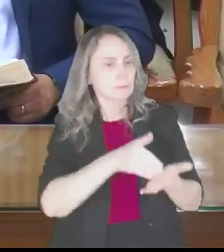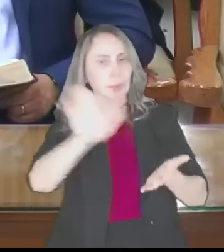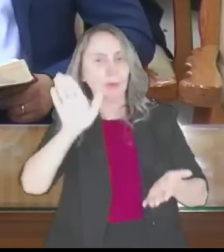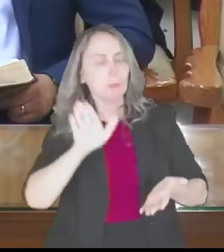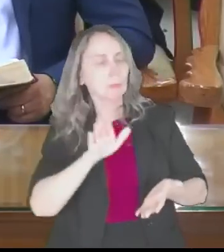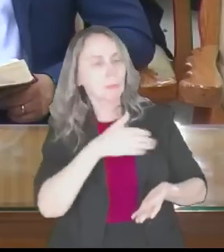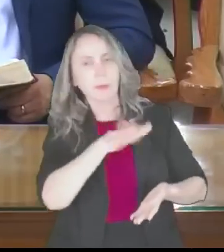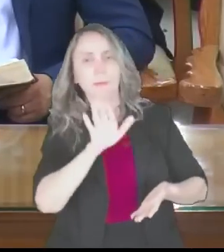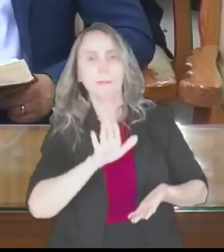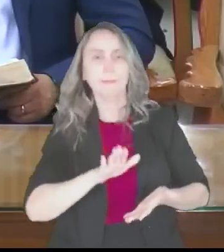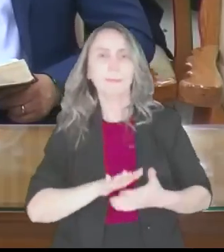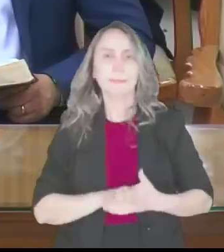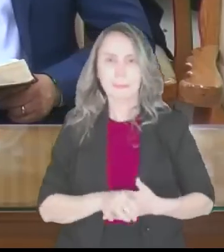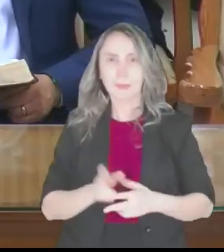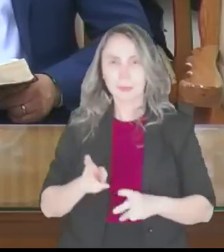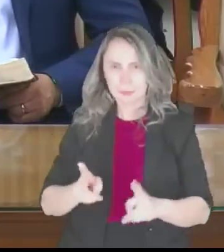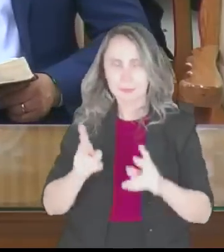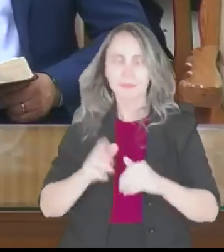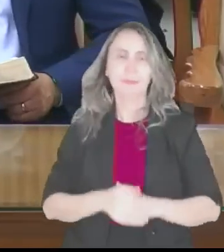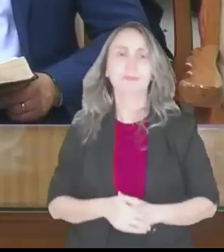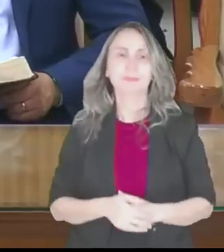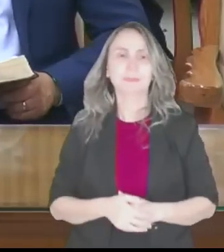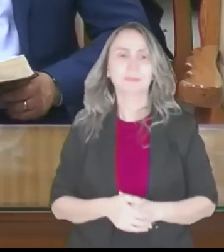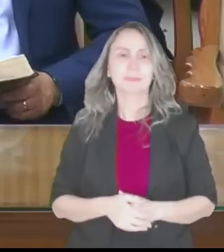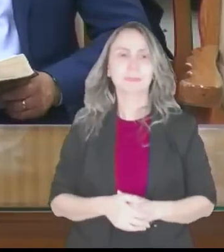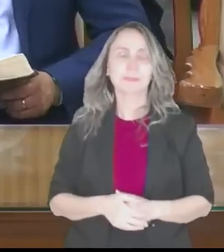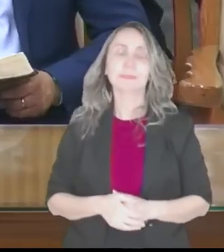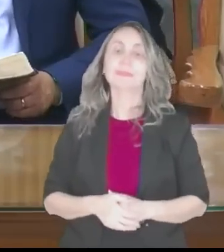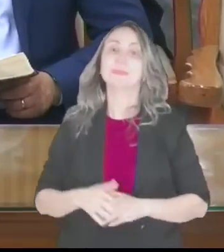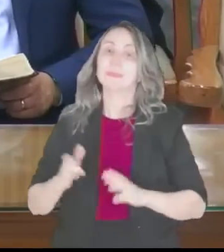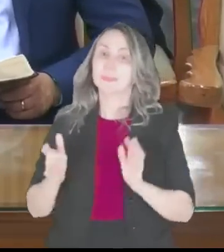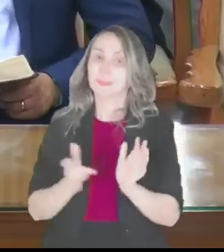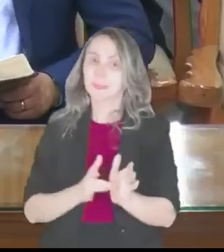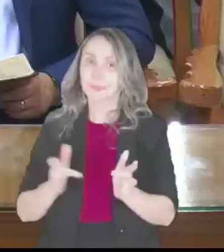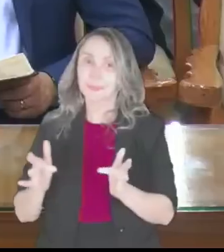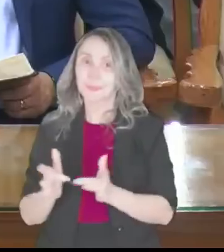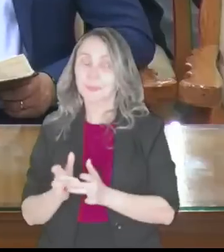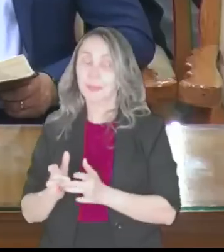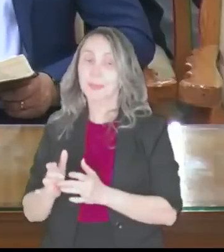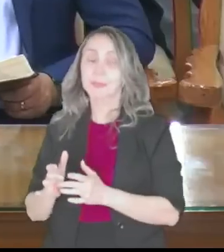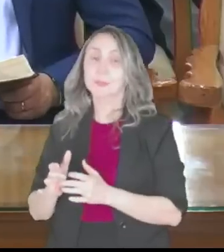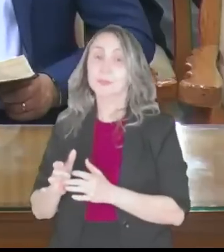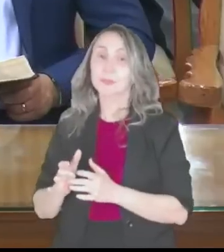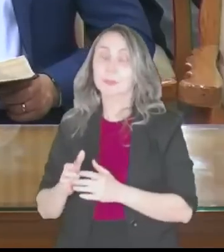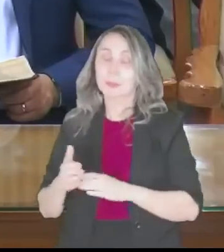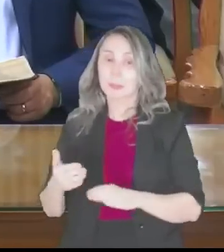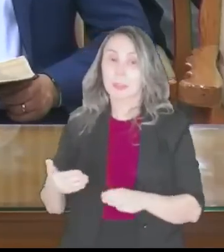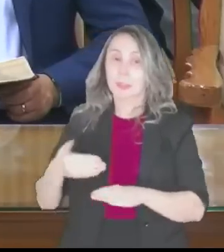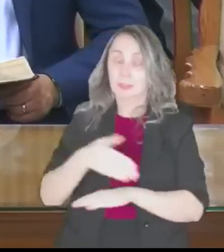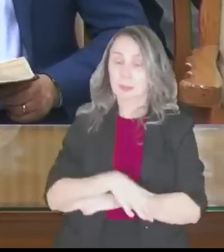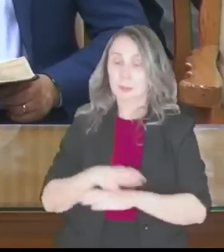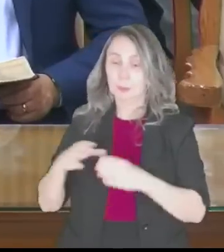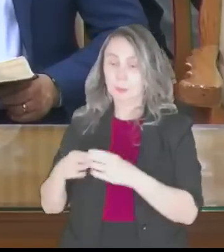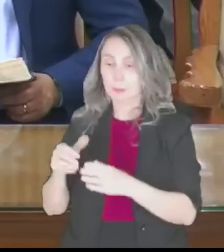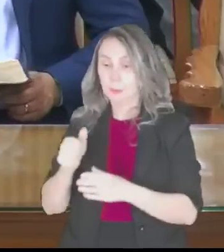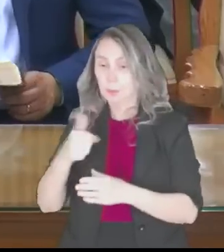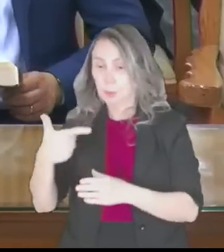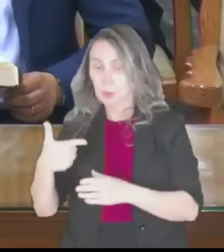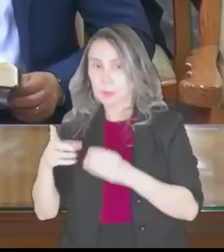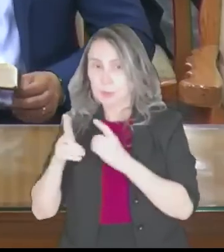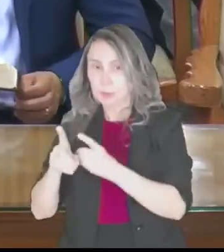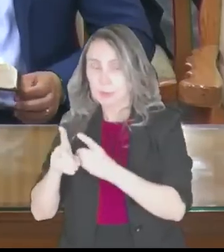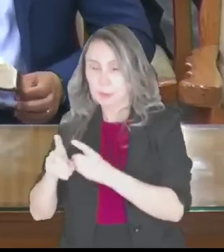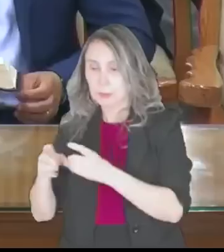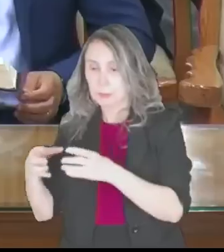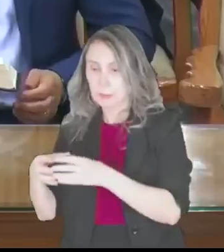Vamos prosseguir. Jesus já tinha entrado com quem? Entrou com os 12? Me ajudem. Jesus entrou com os 12? Não. Entrou com quem